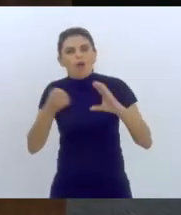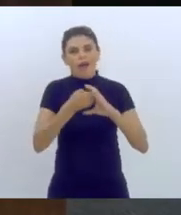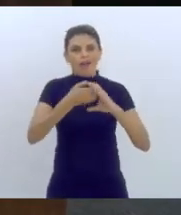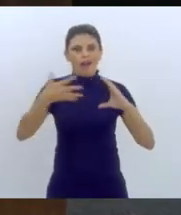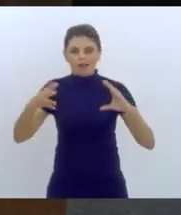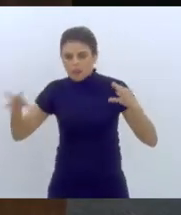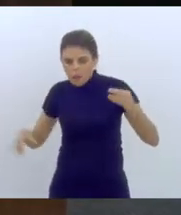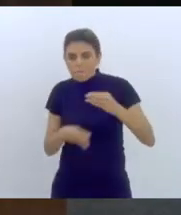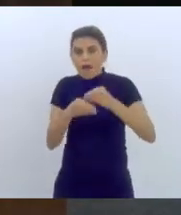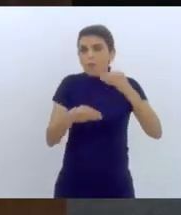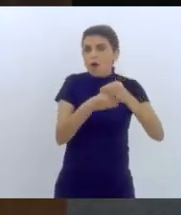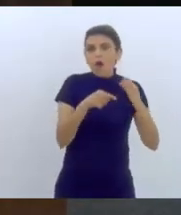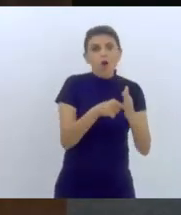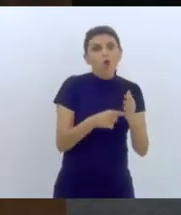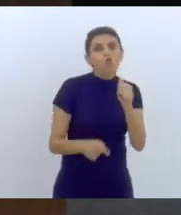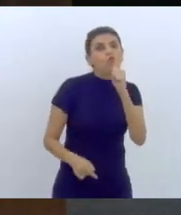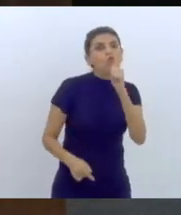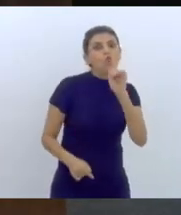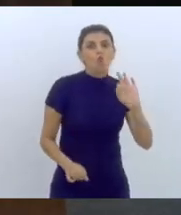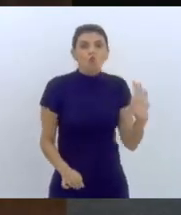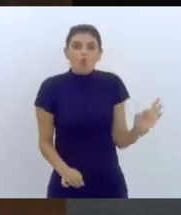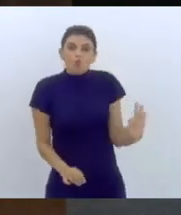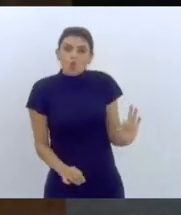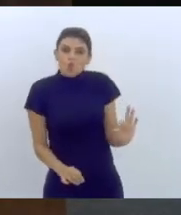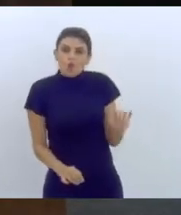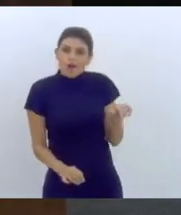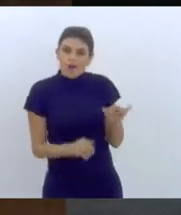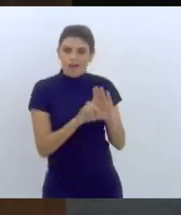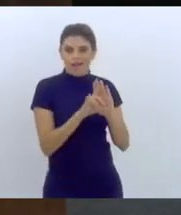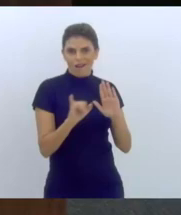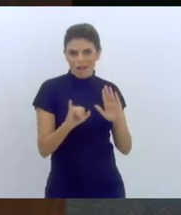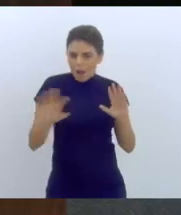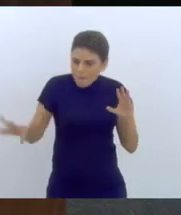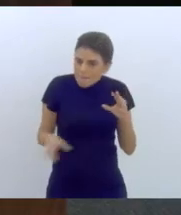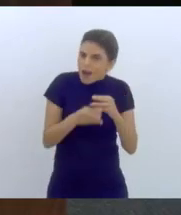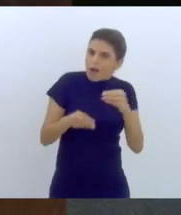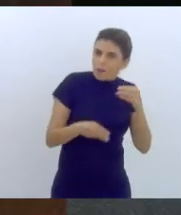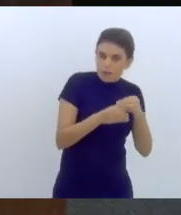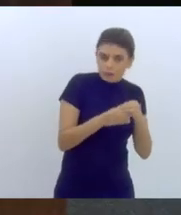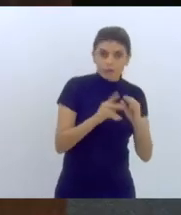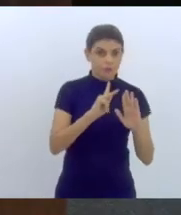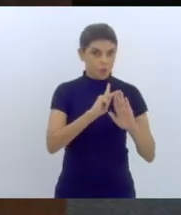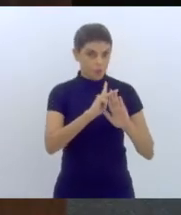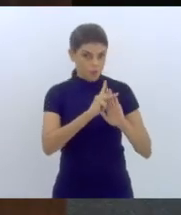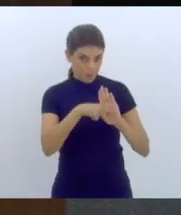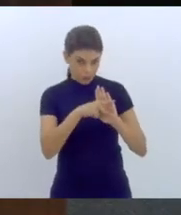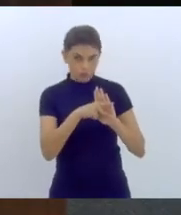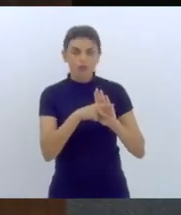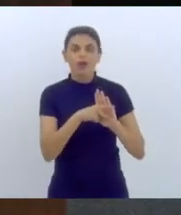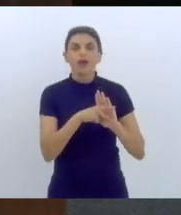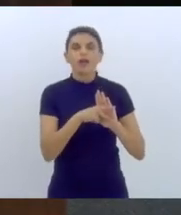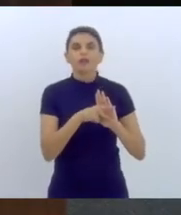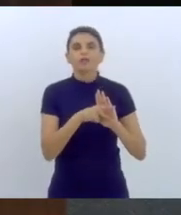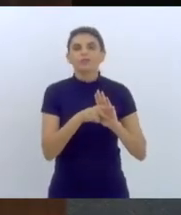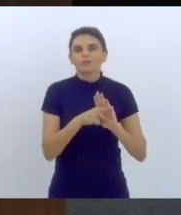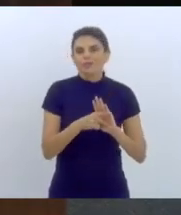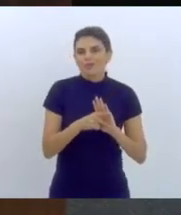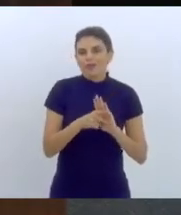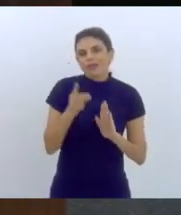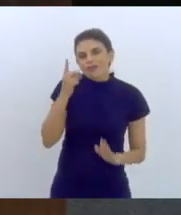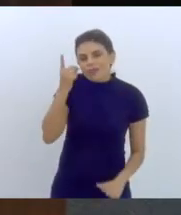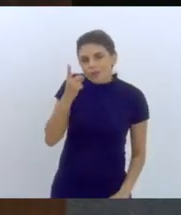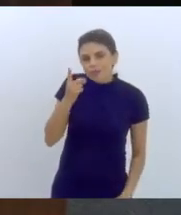características que não constam na lei existente. Então, o projeto, deputado Rodrigo Amorim, dentro